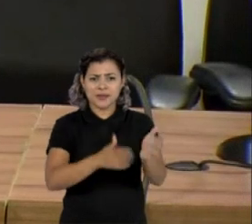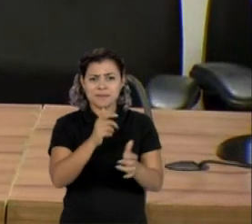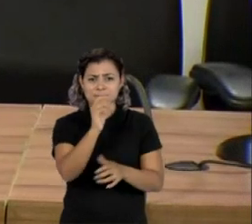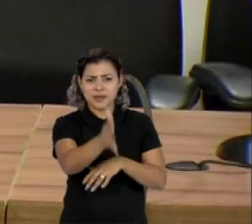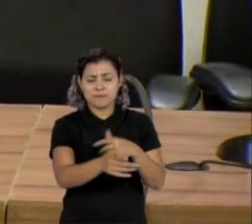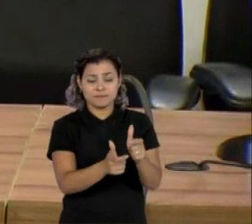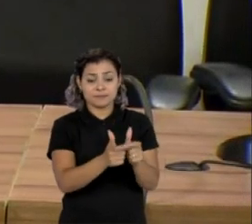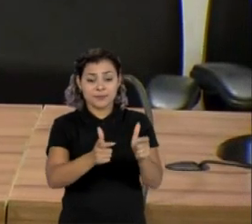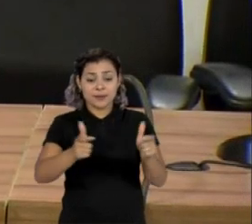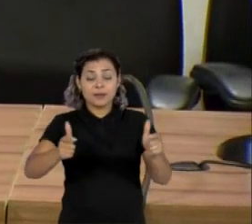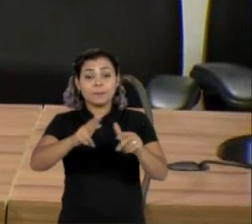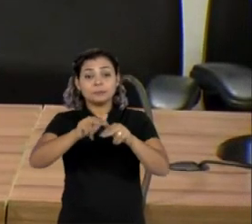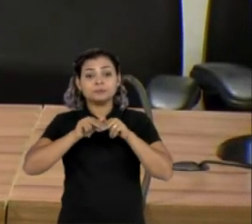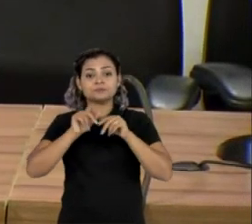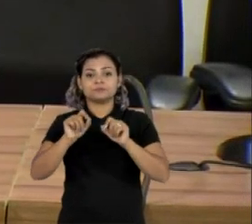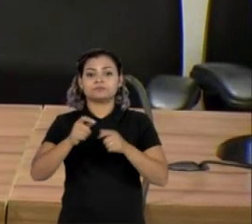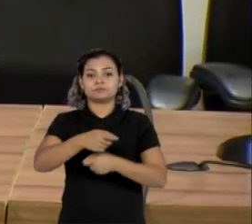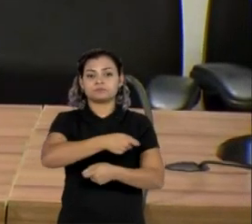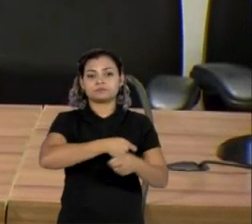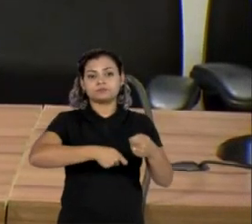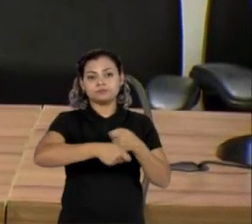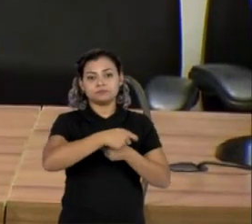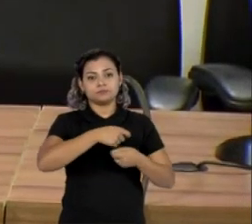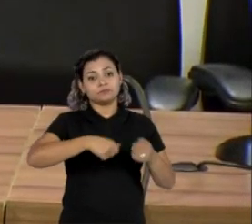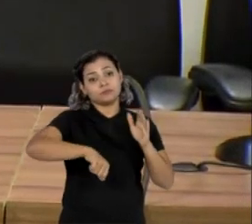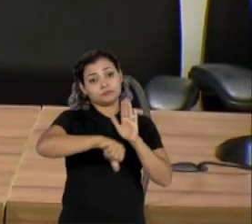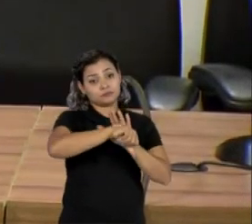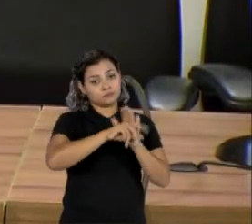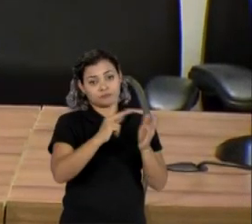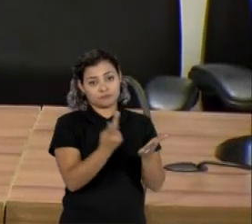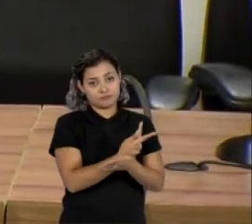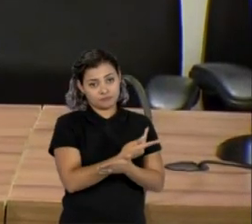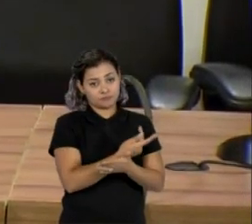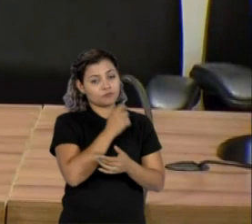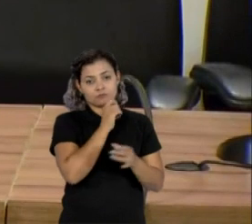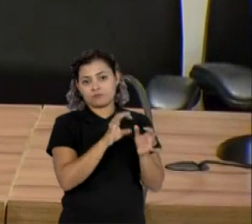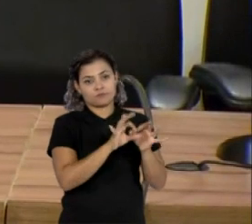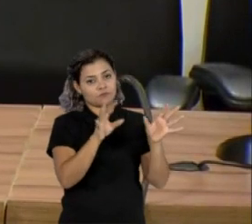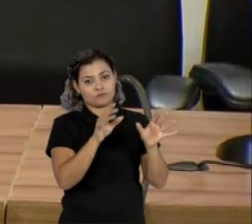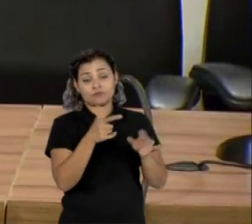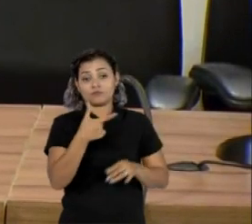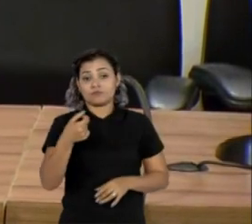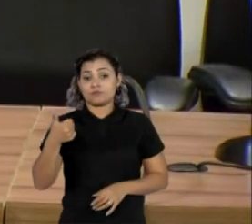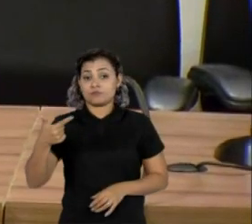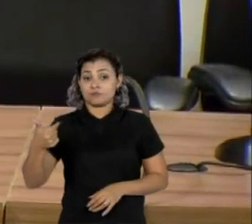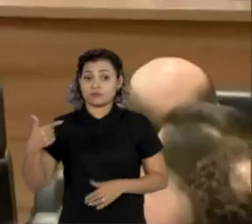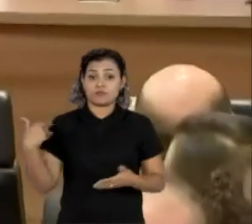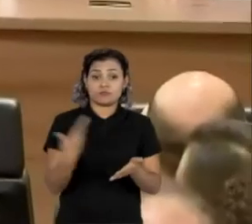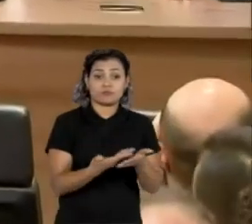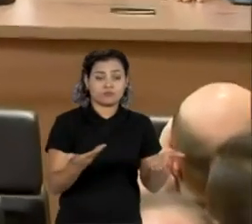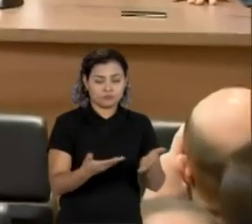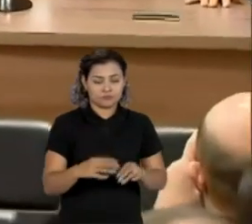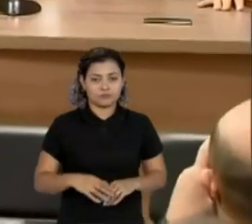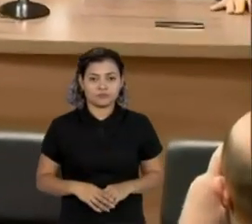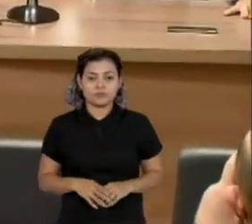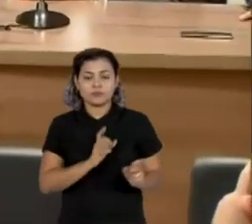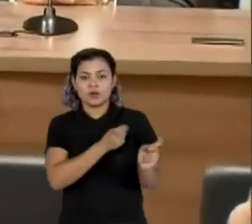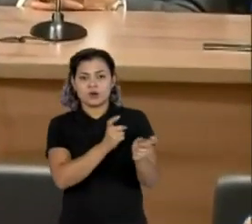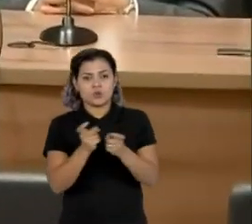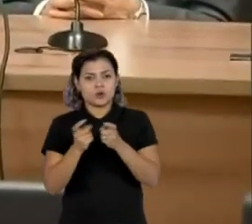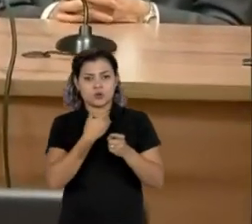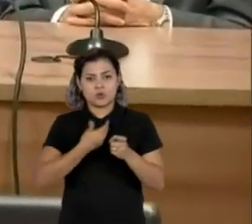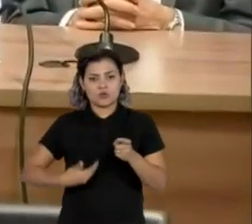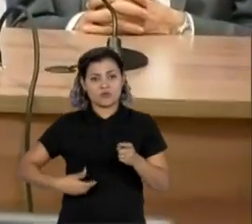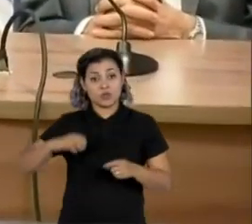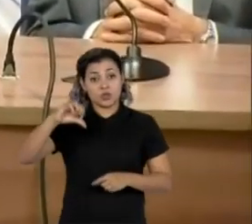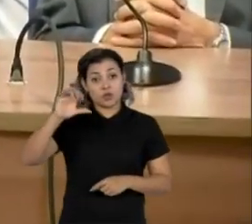tem relação com as atividades econômicas ilegais, conhecidas desde 2012. Em reunião com os governadores